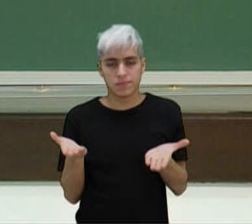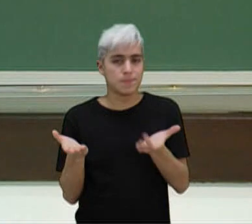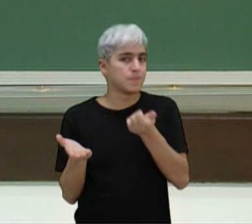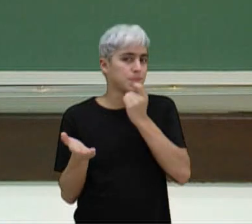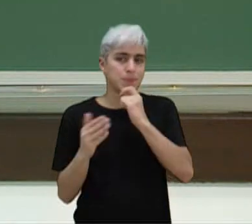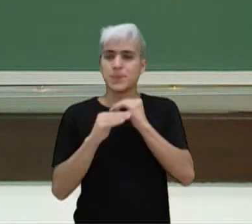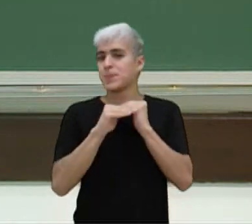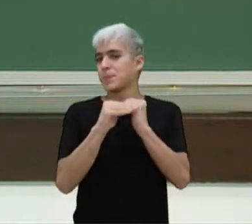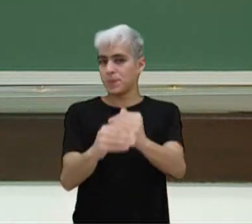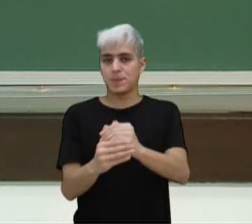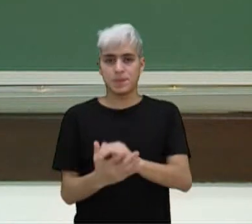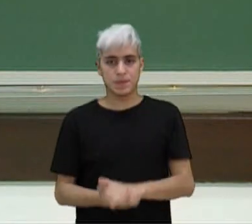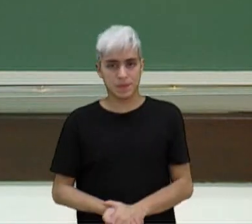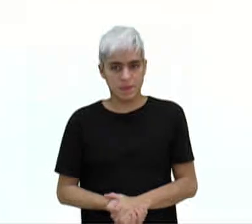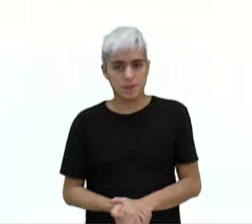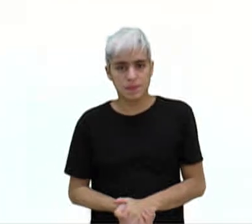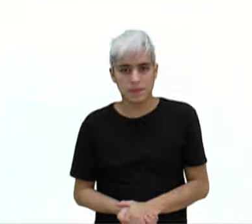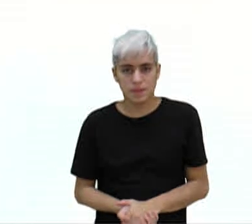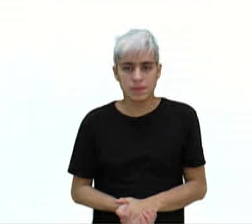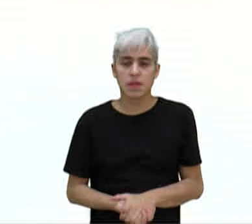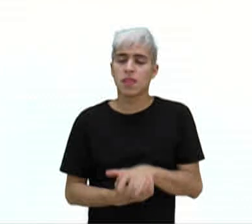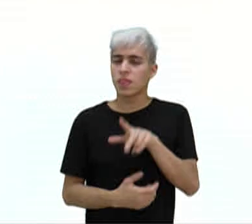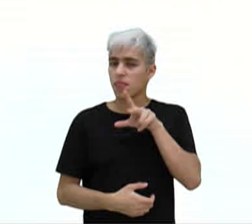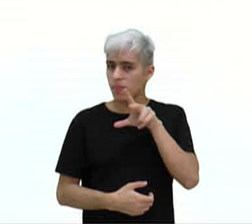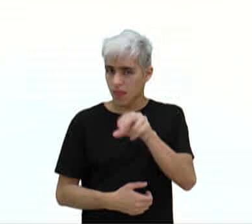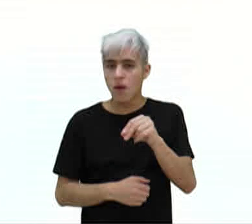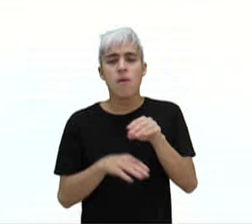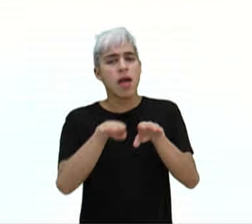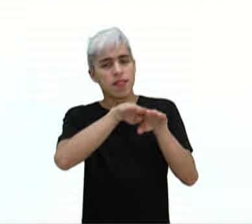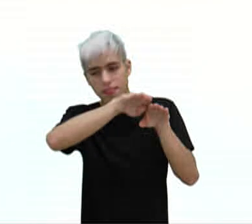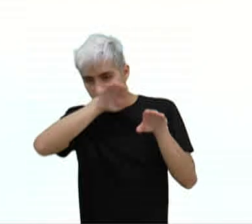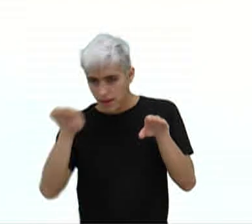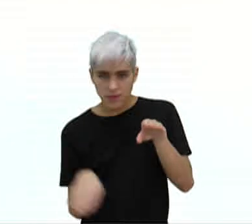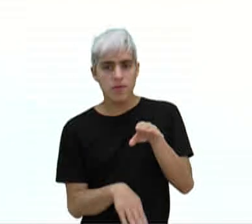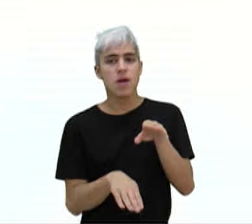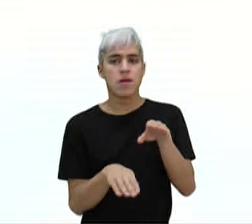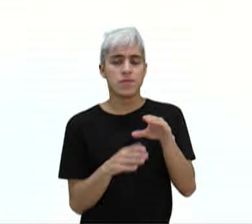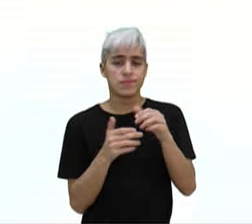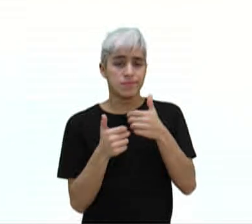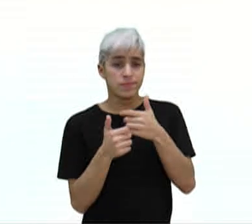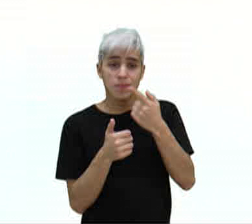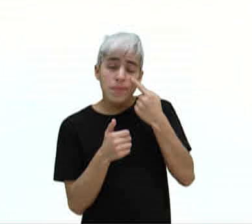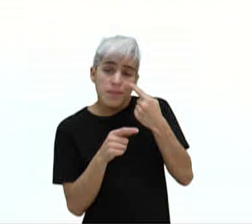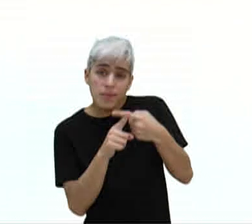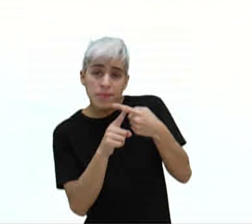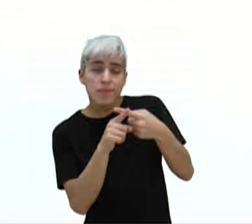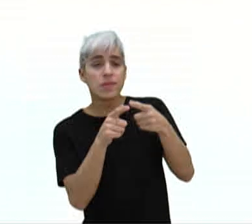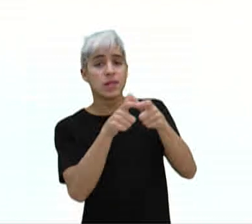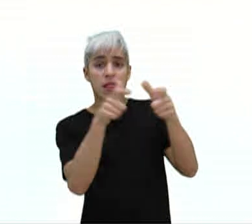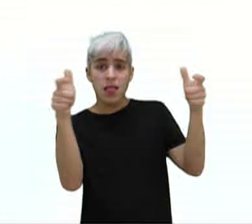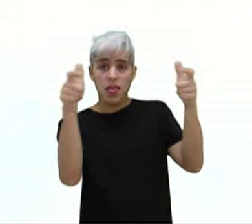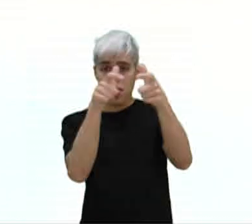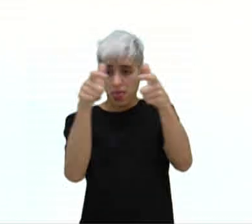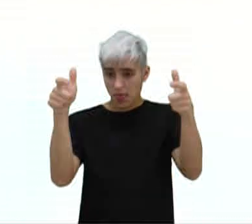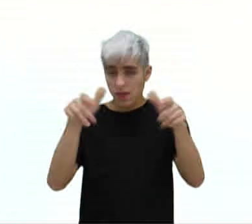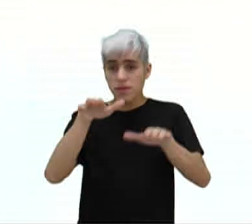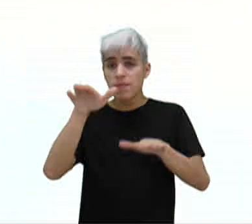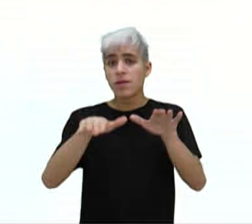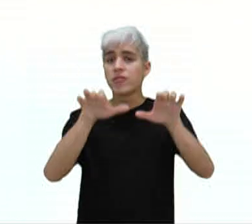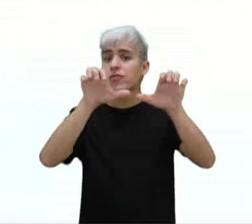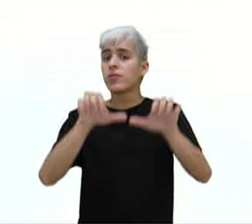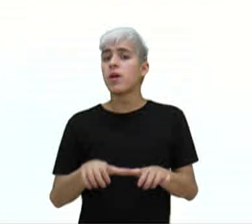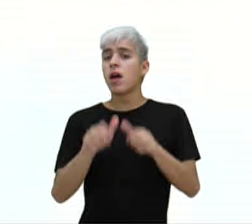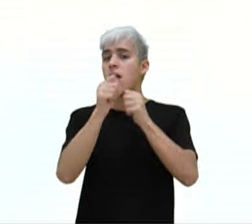é homogênea. Então lá, não, o atendimento é desigual, de acordo com o crescimento das cidades e infraestrutura para